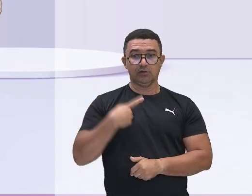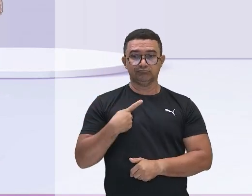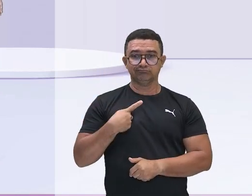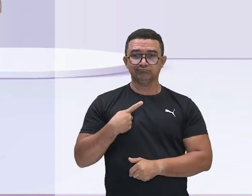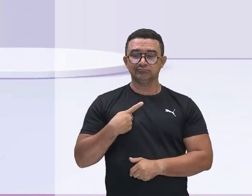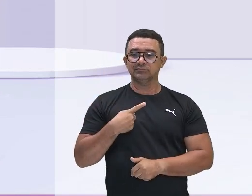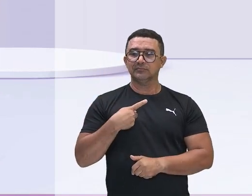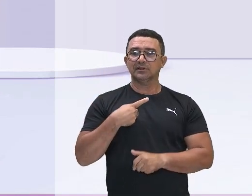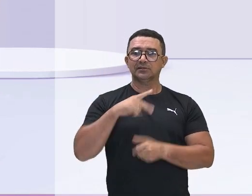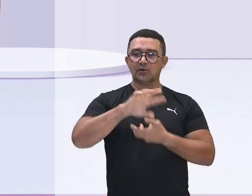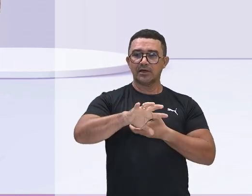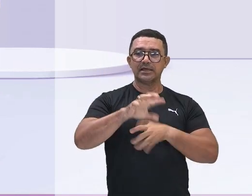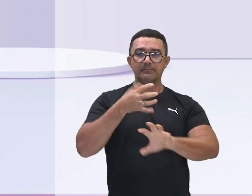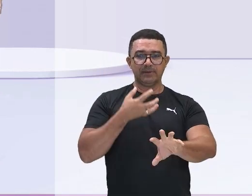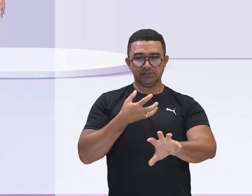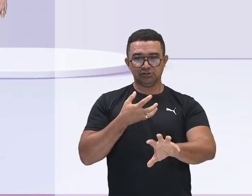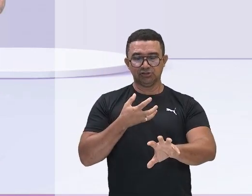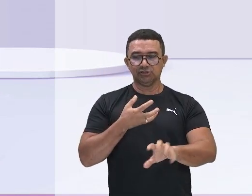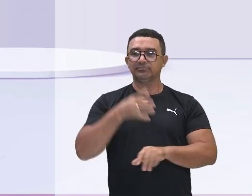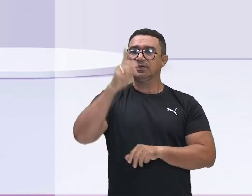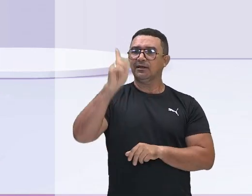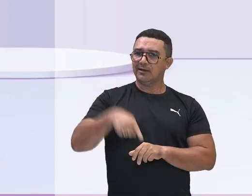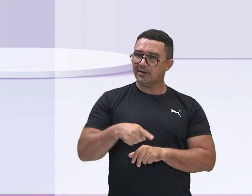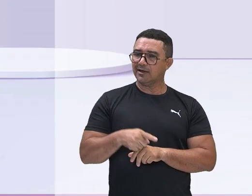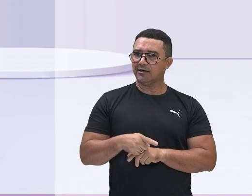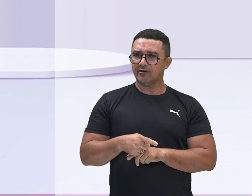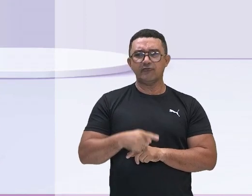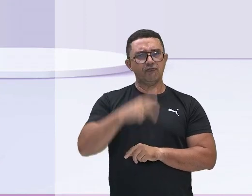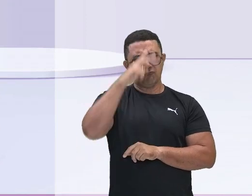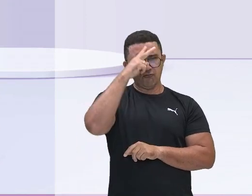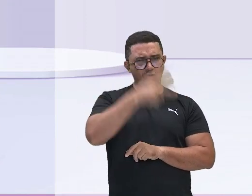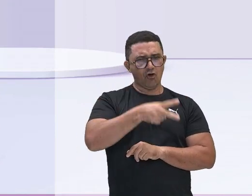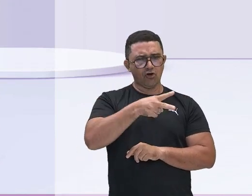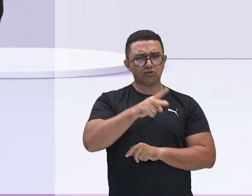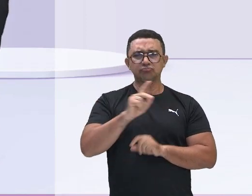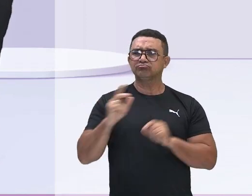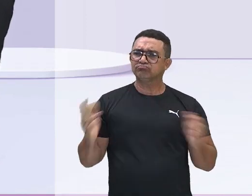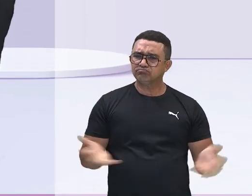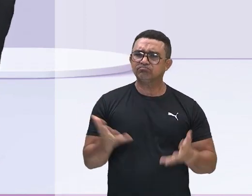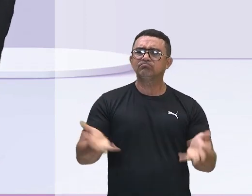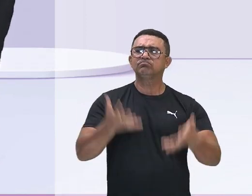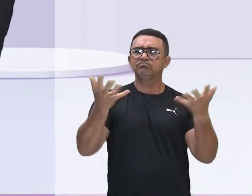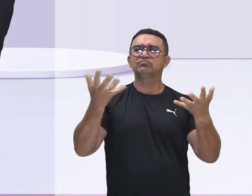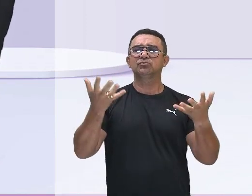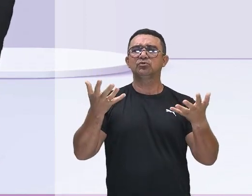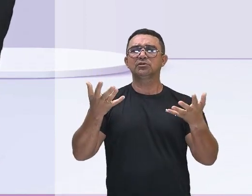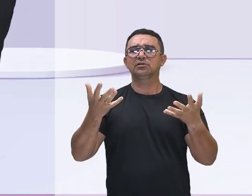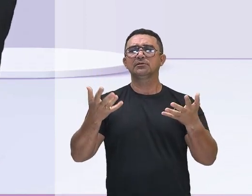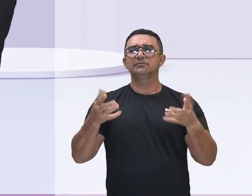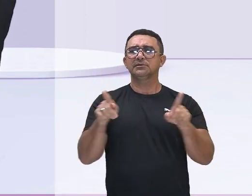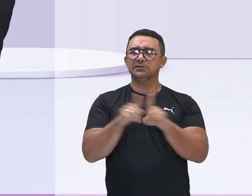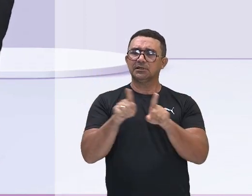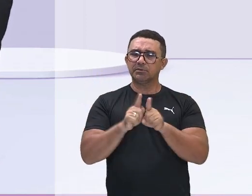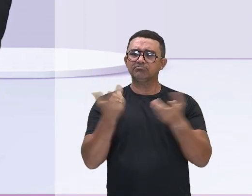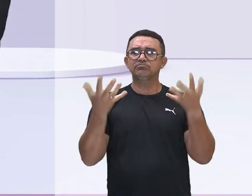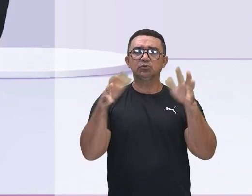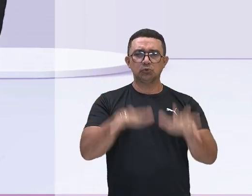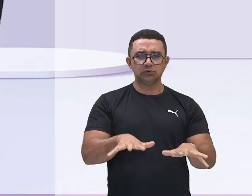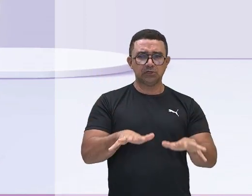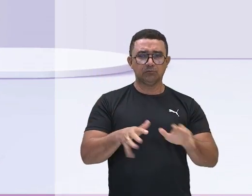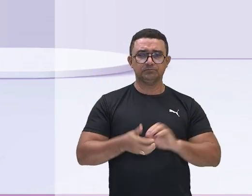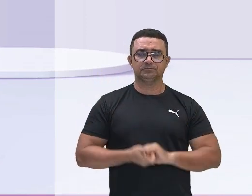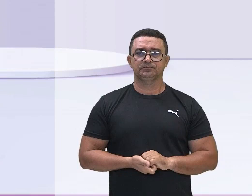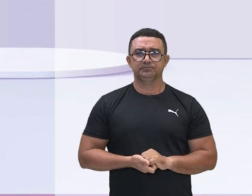ela é também uma força poderosa para promover a justiça social e a inclusão. E ao